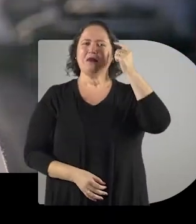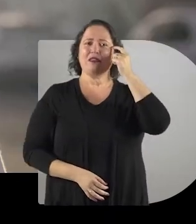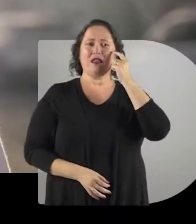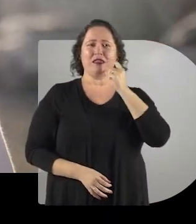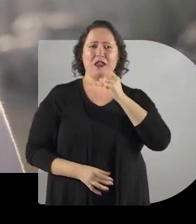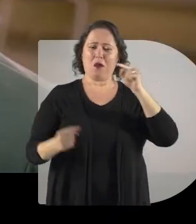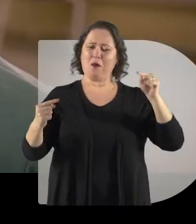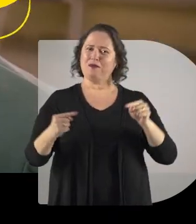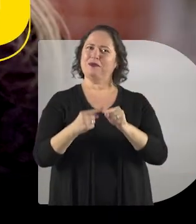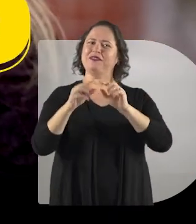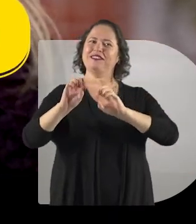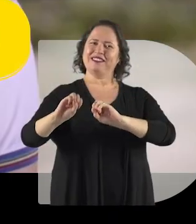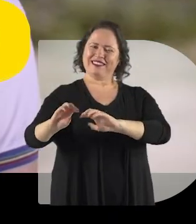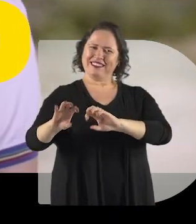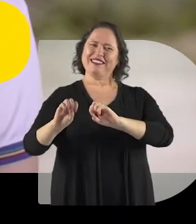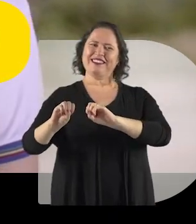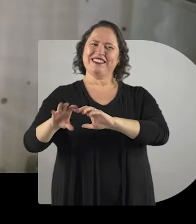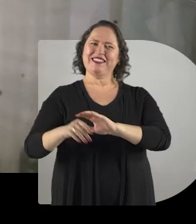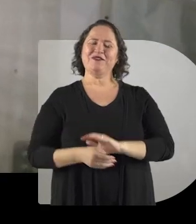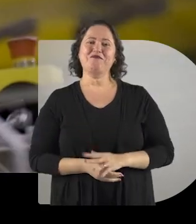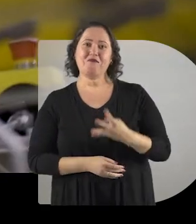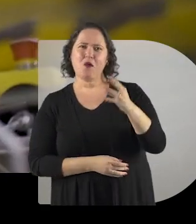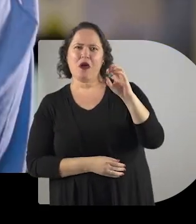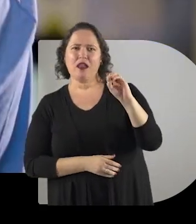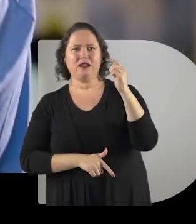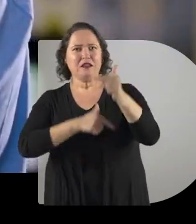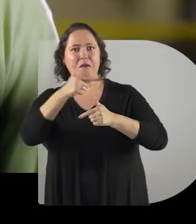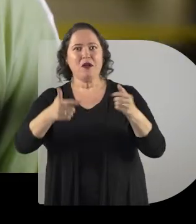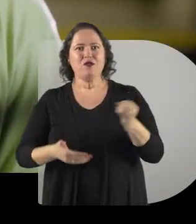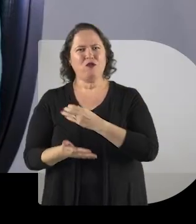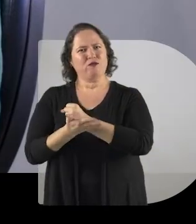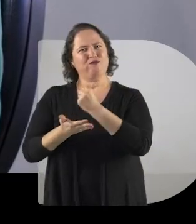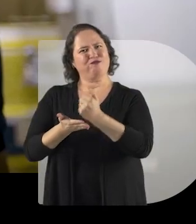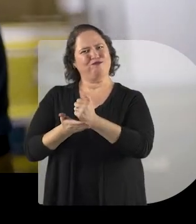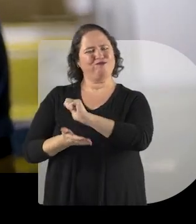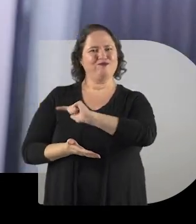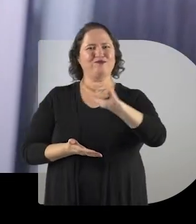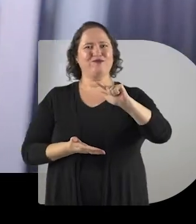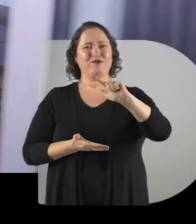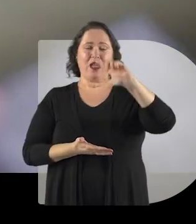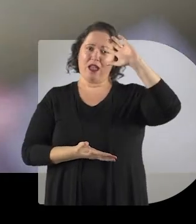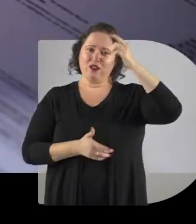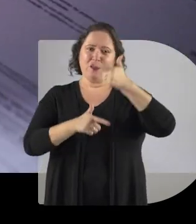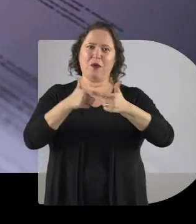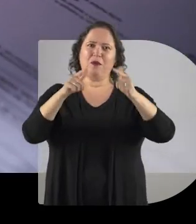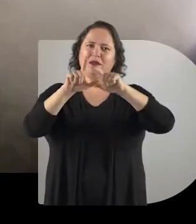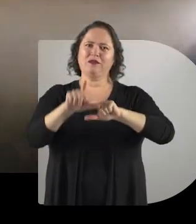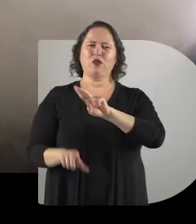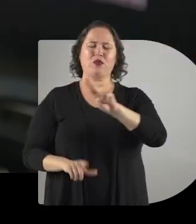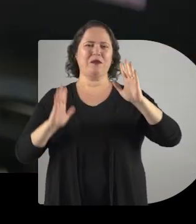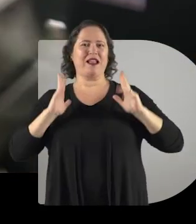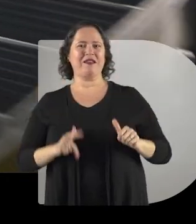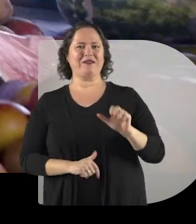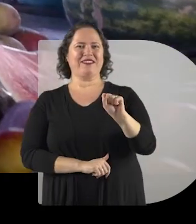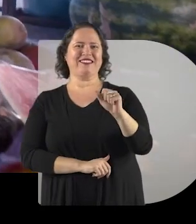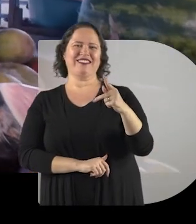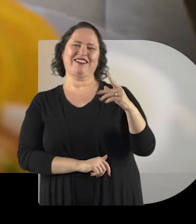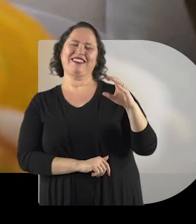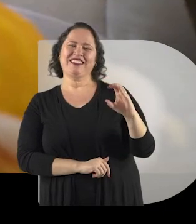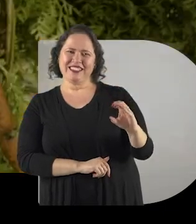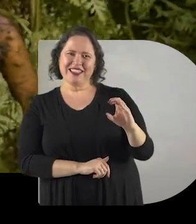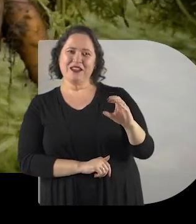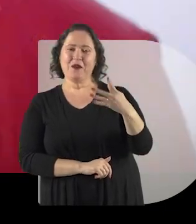Confirma Danilo, o cara da educação. 40 é mais emprego novo com CLT. É o Desenrola PE limpando o seu nome no